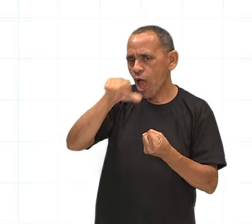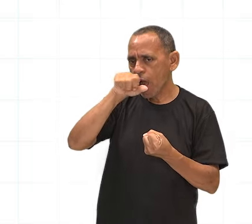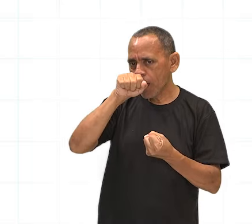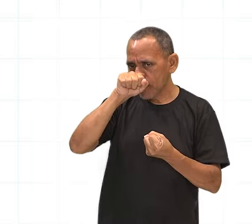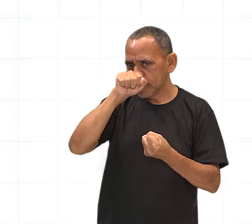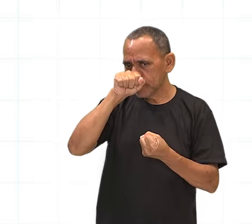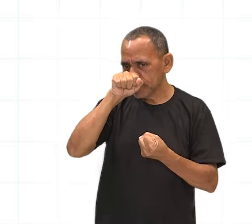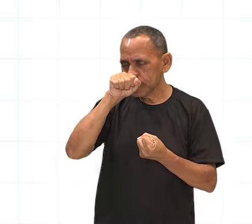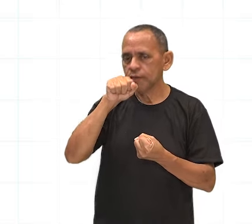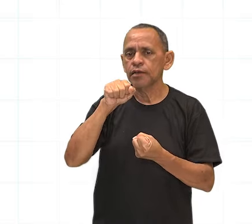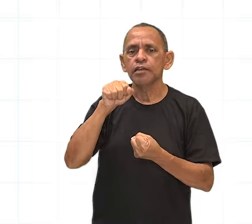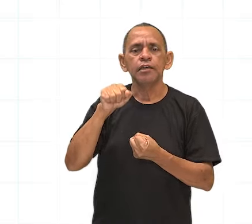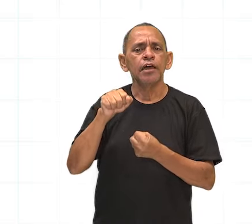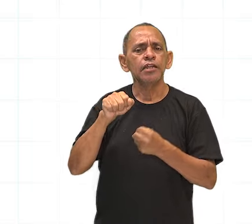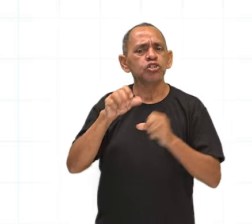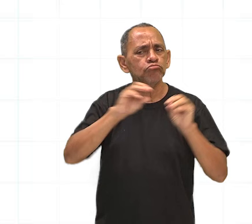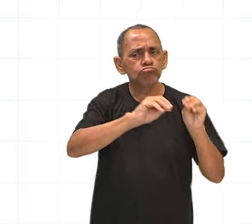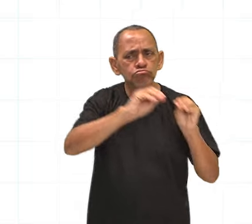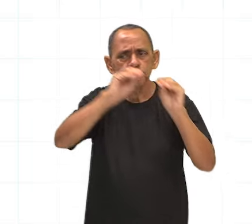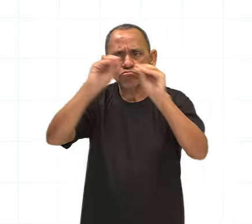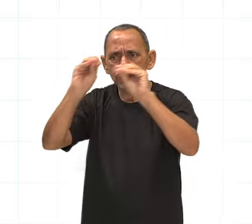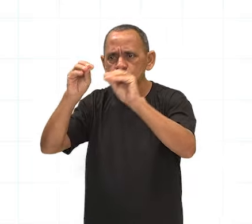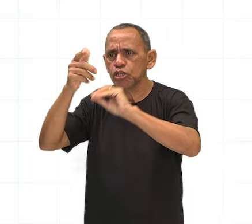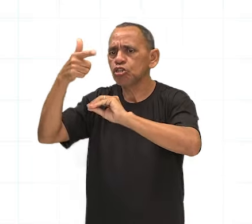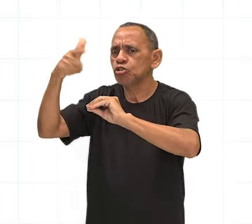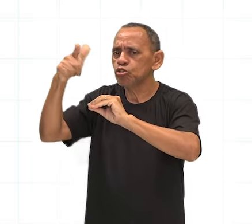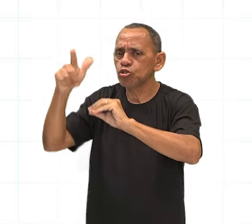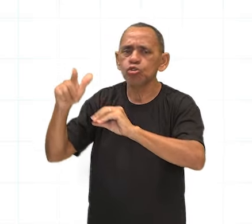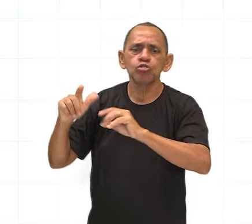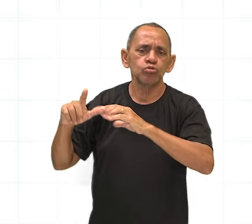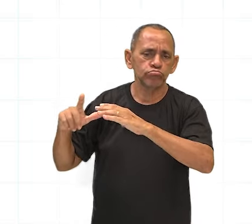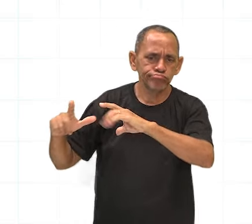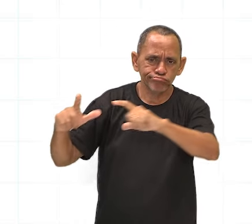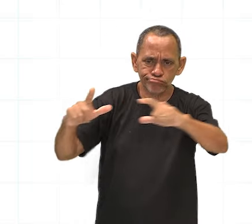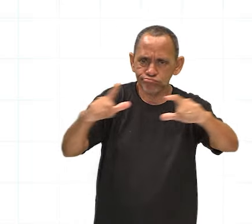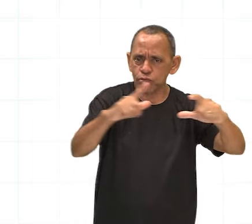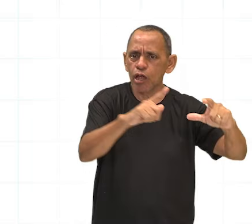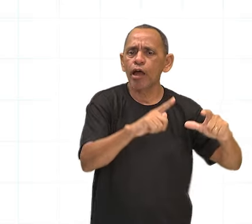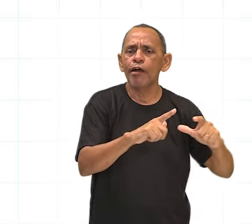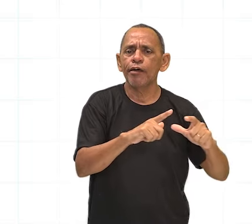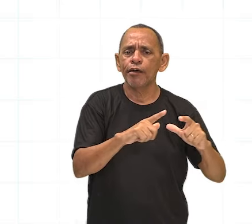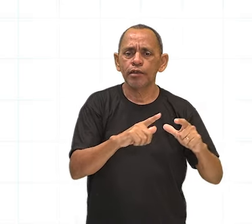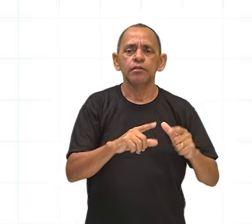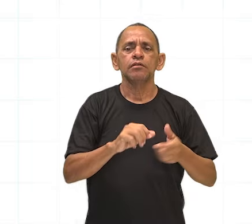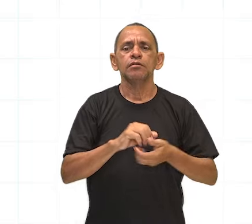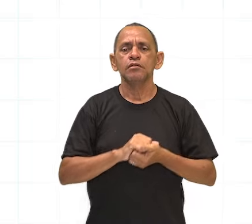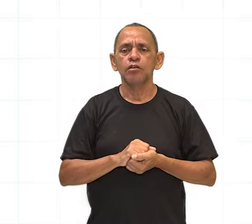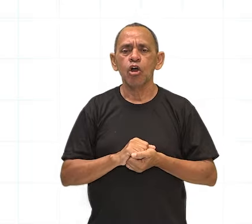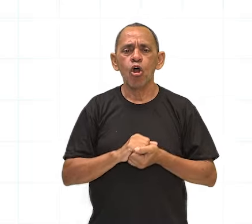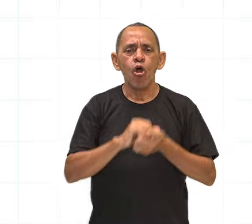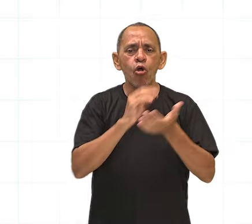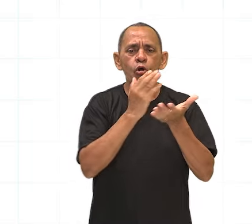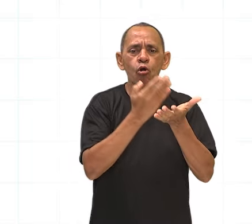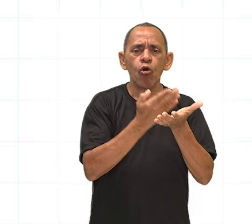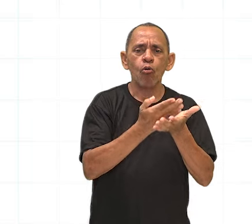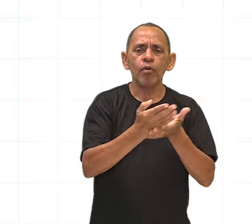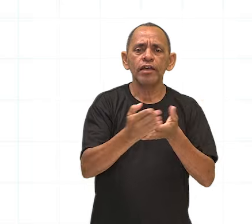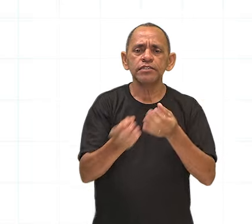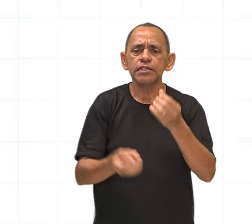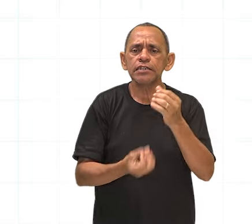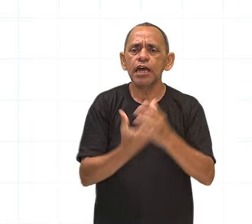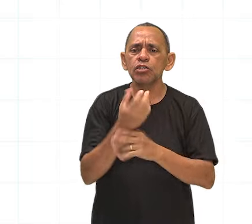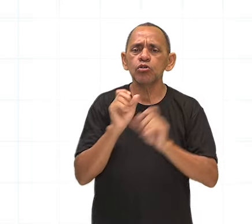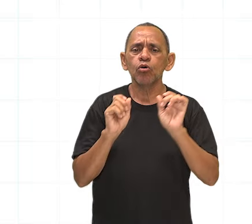dos oceanos, do Oceano Atlântico, né, na verdade, ele vai se dissipar para diferentes regiões